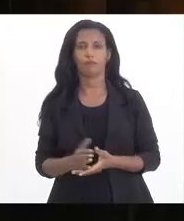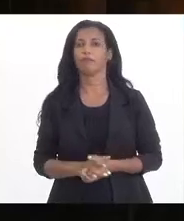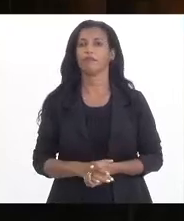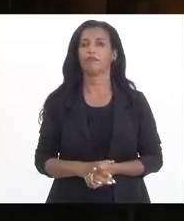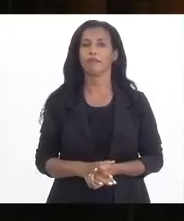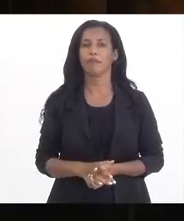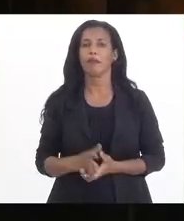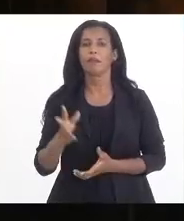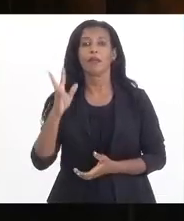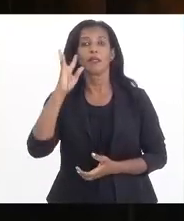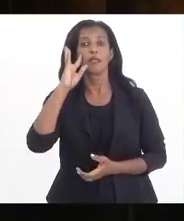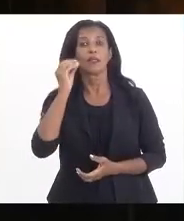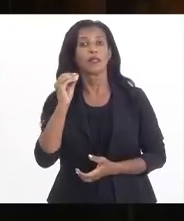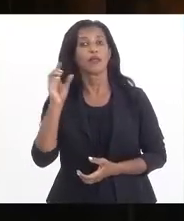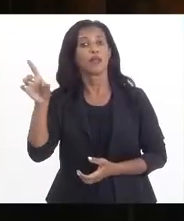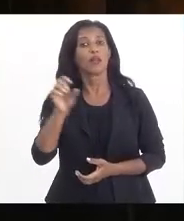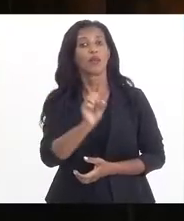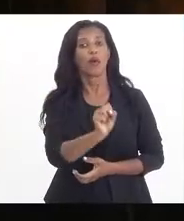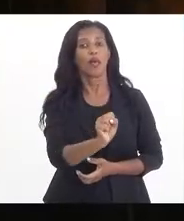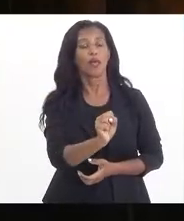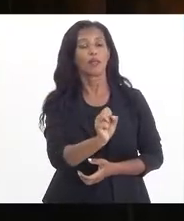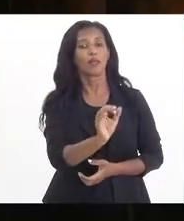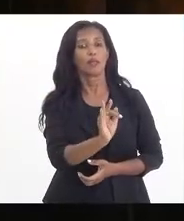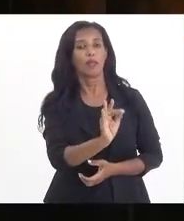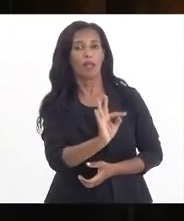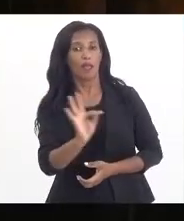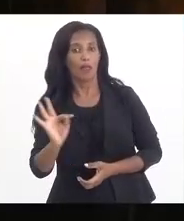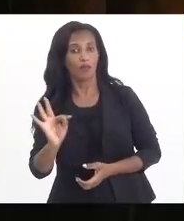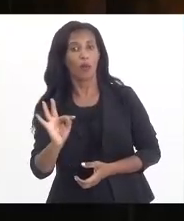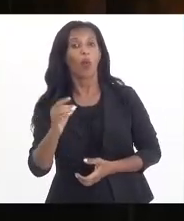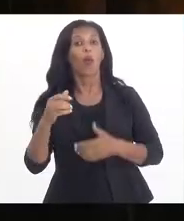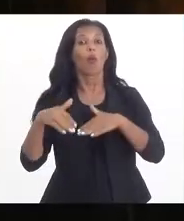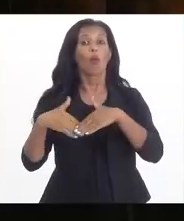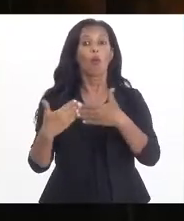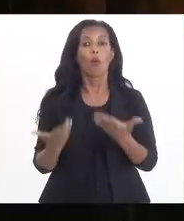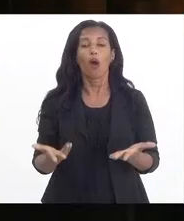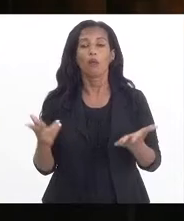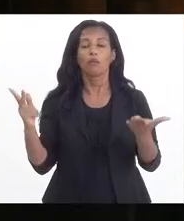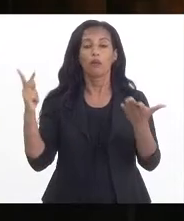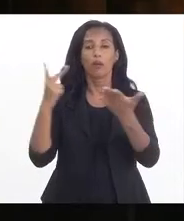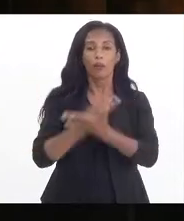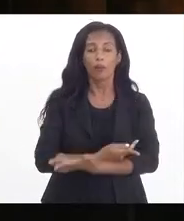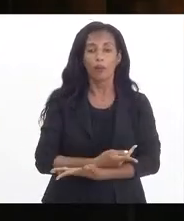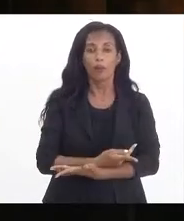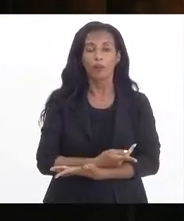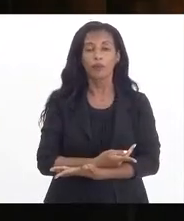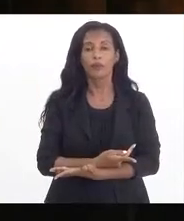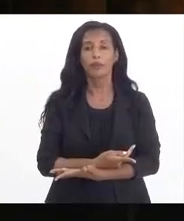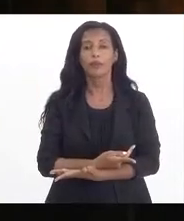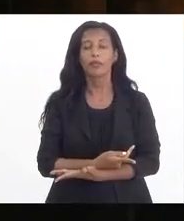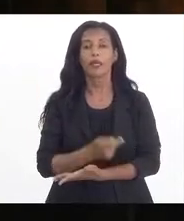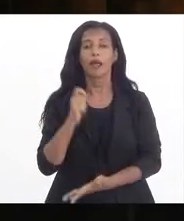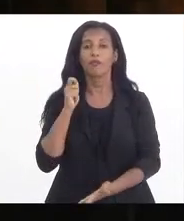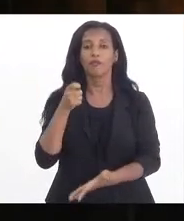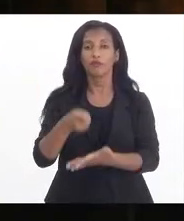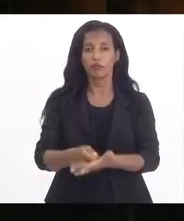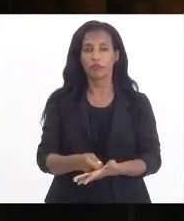para que se decida lá no Supremo quando será a